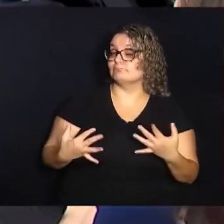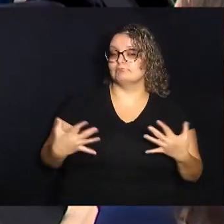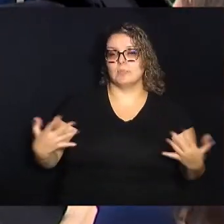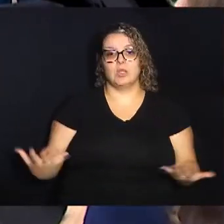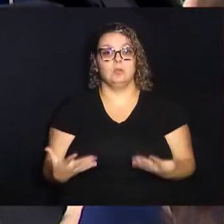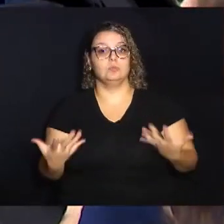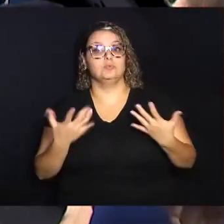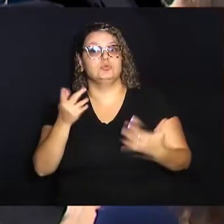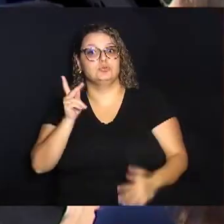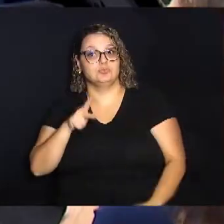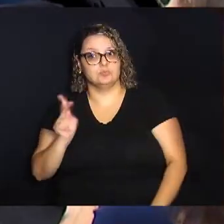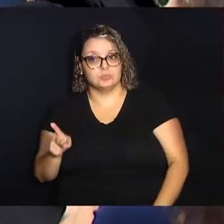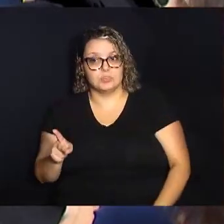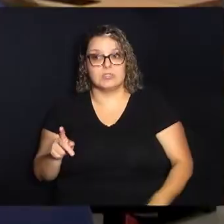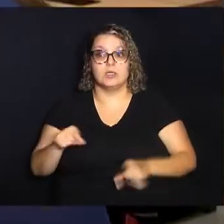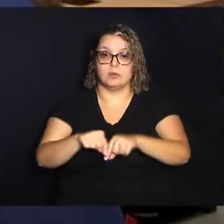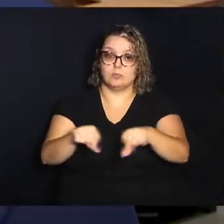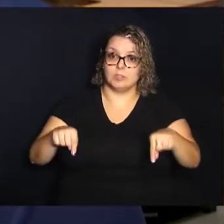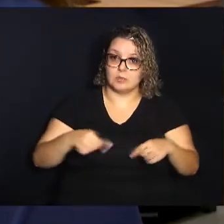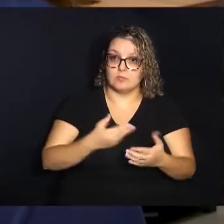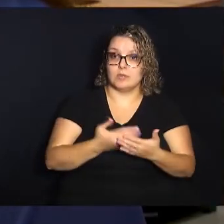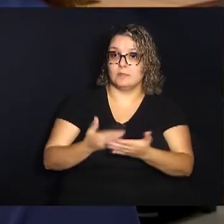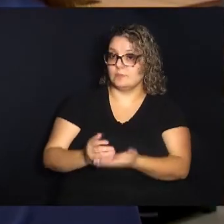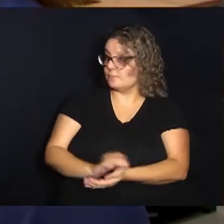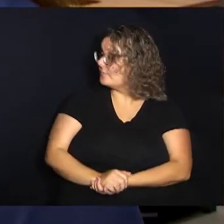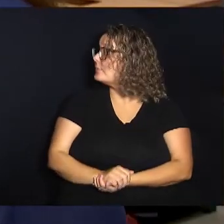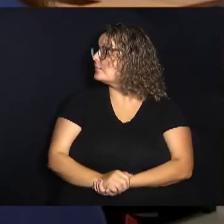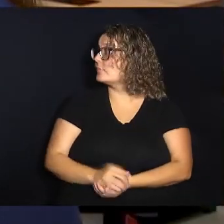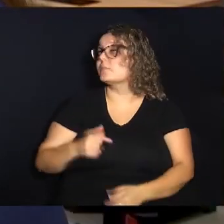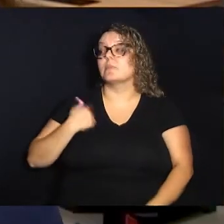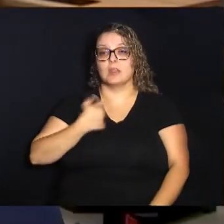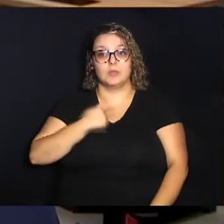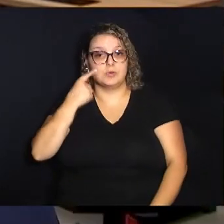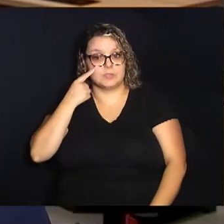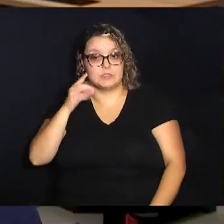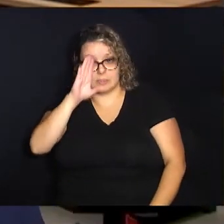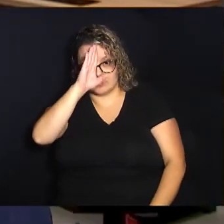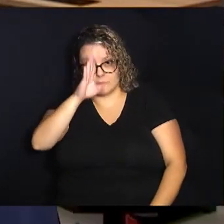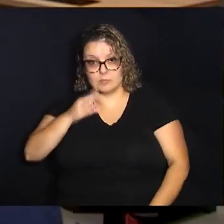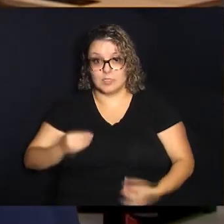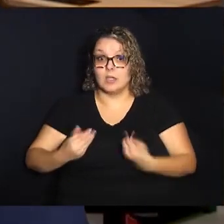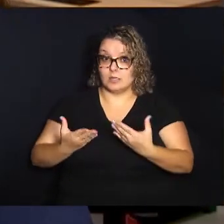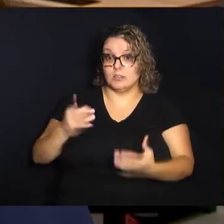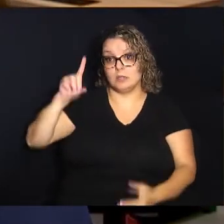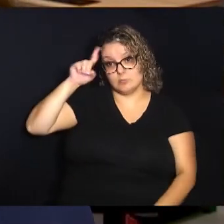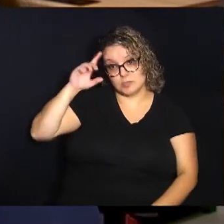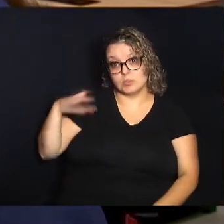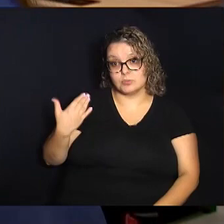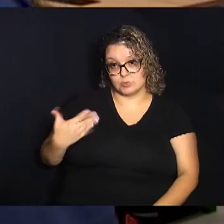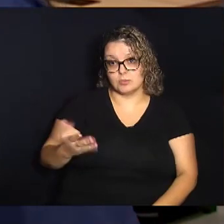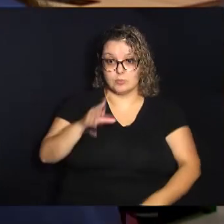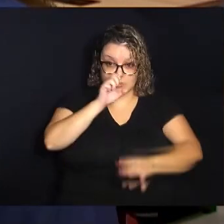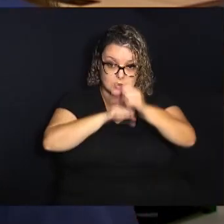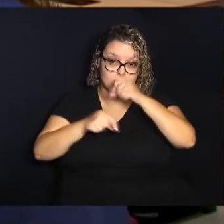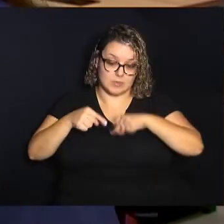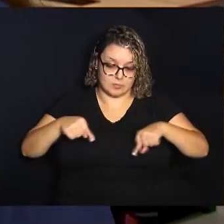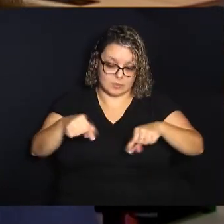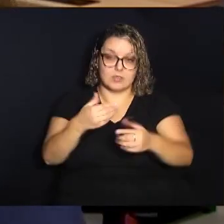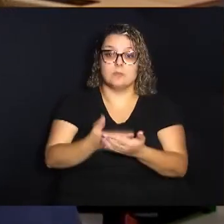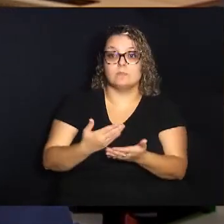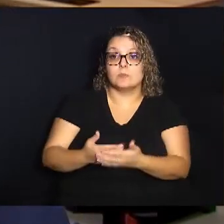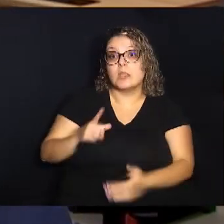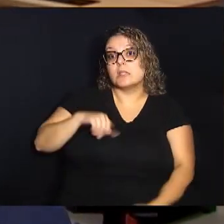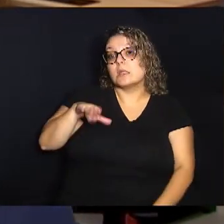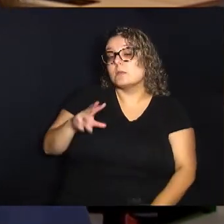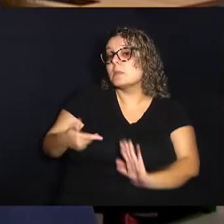dos professores em sala de aula. A nossa ideia principal é trazer para a vida prática o que as crianças aprendem na sala de aula. Faz muito mais